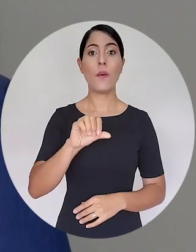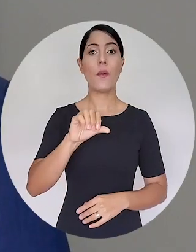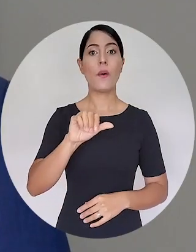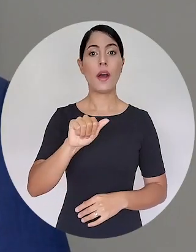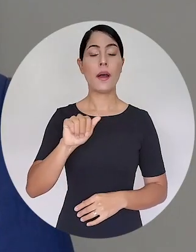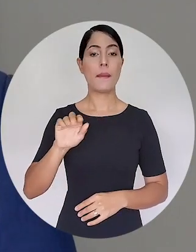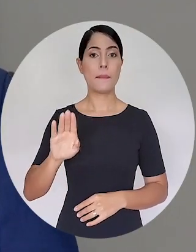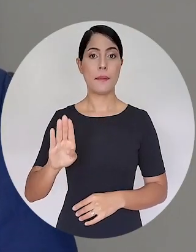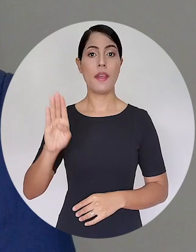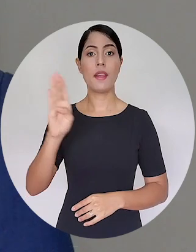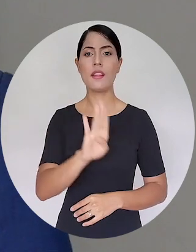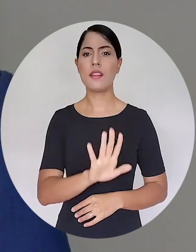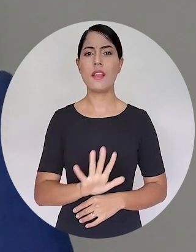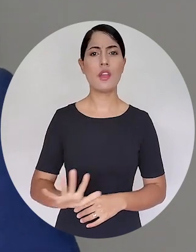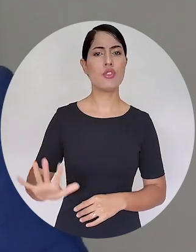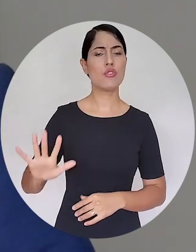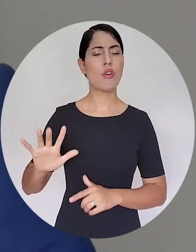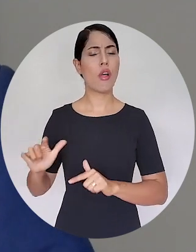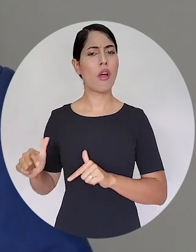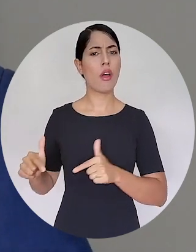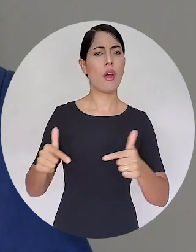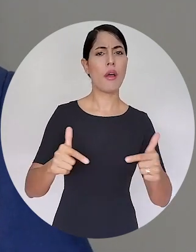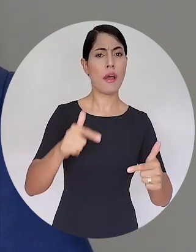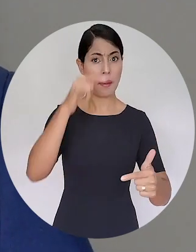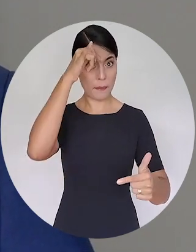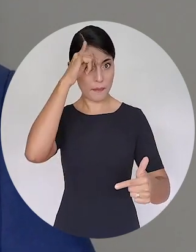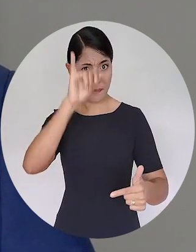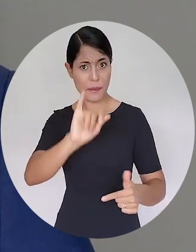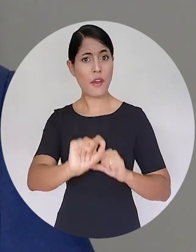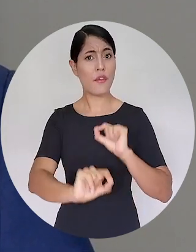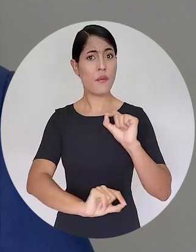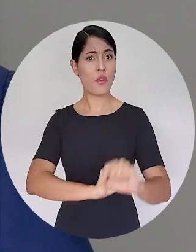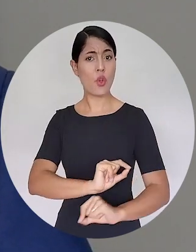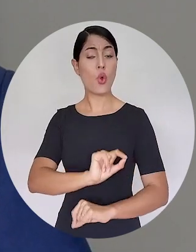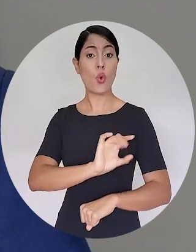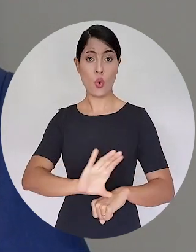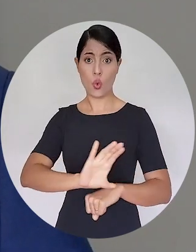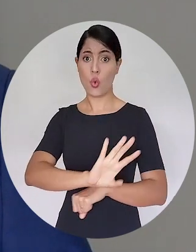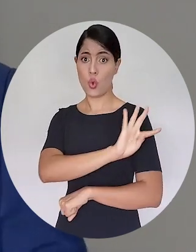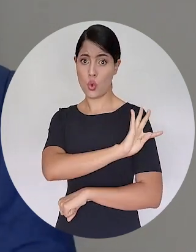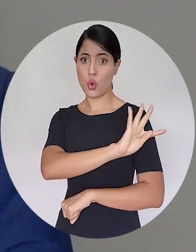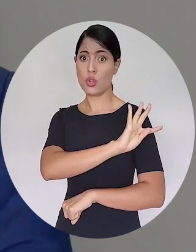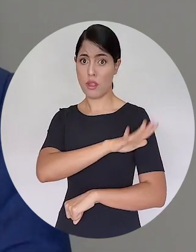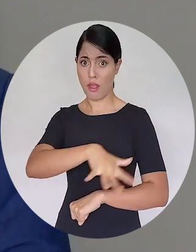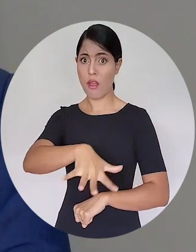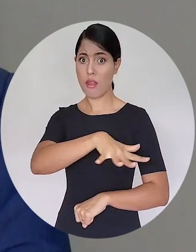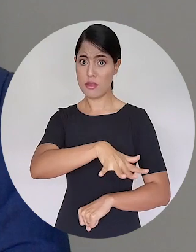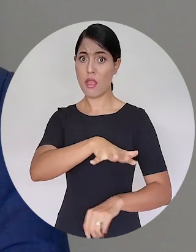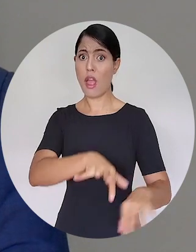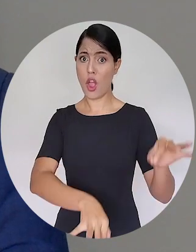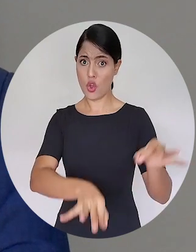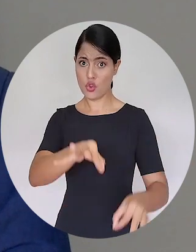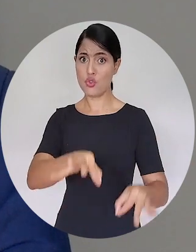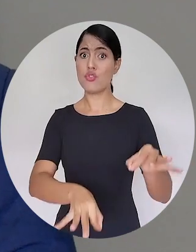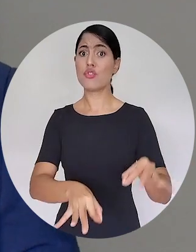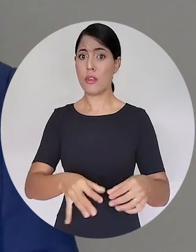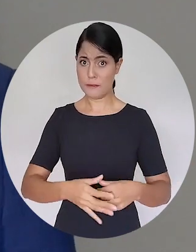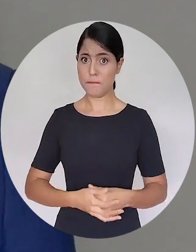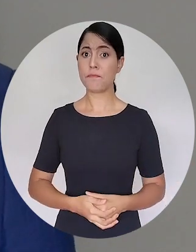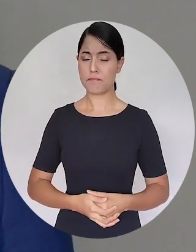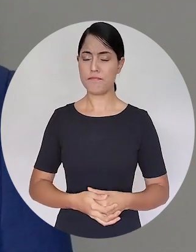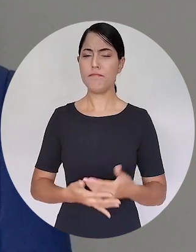Nacional continua a agir para impedir o avanço de cursos técnicos em serviços jurídicos. Em mais um esforço nesse trabalho, a